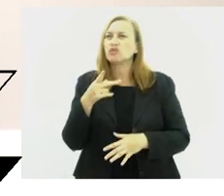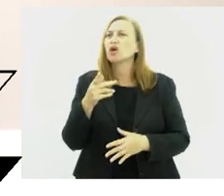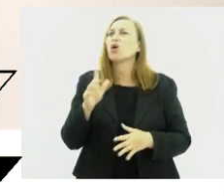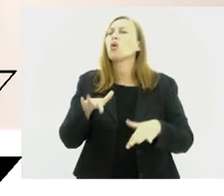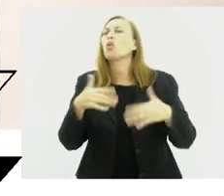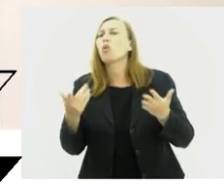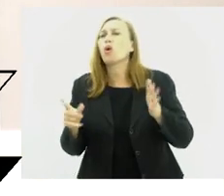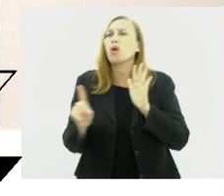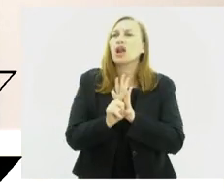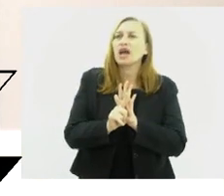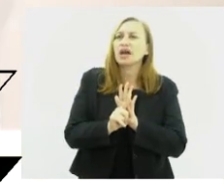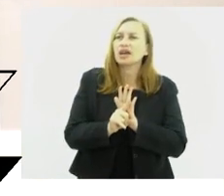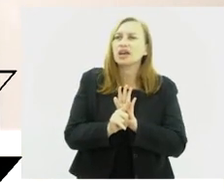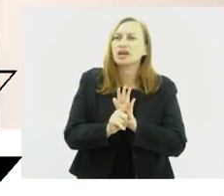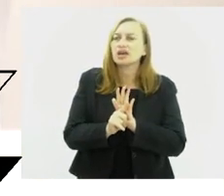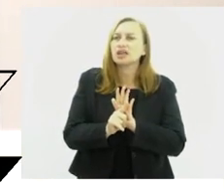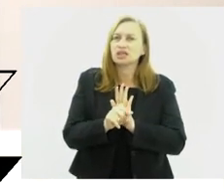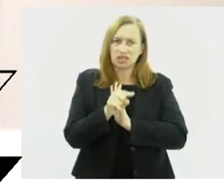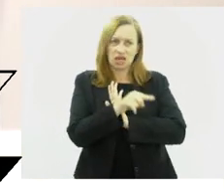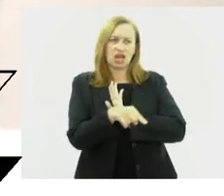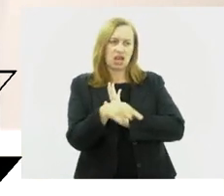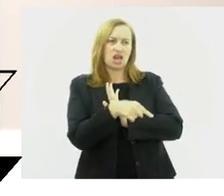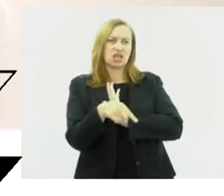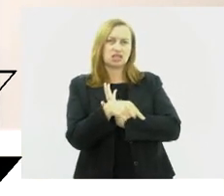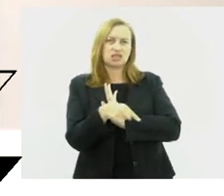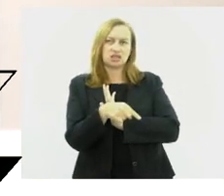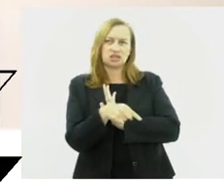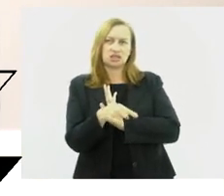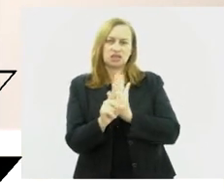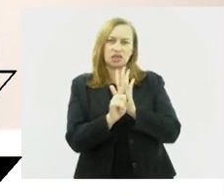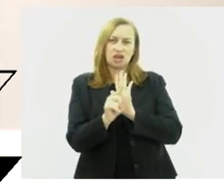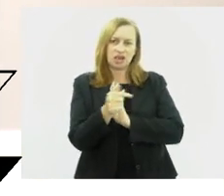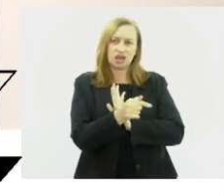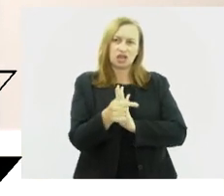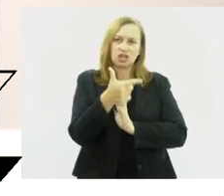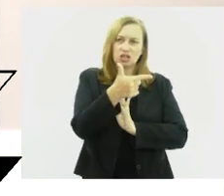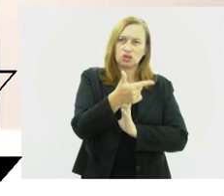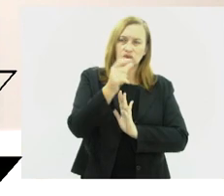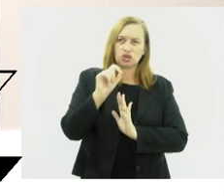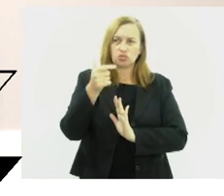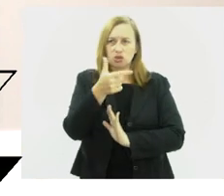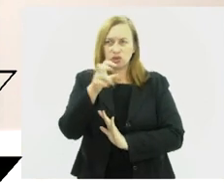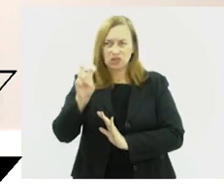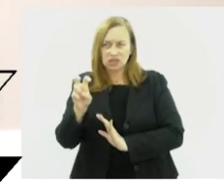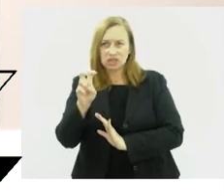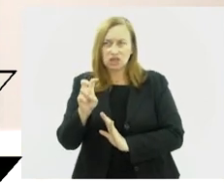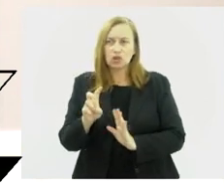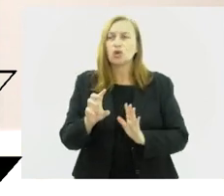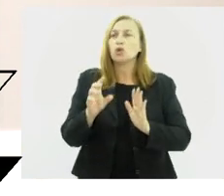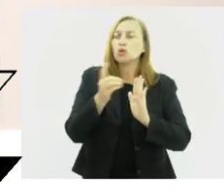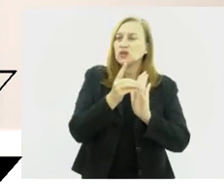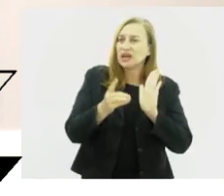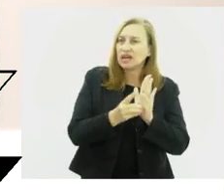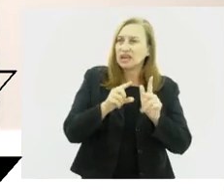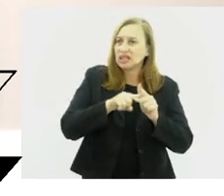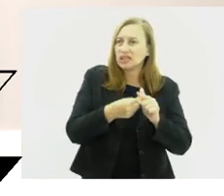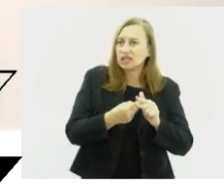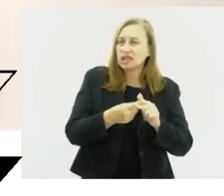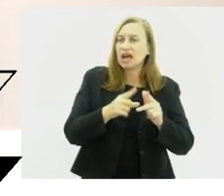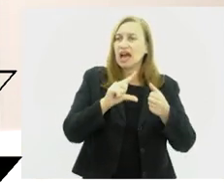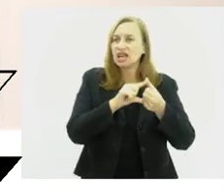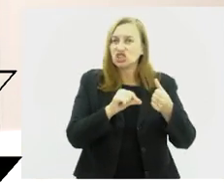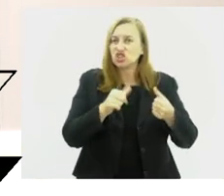lei, deputado Mendes? Das leis essas do Pitbull, a lei de 2005. O decreto regulamentador, no artigo